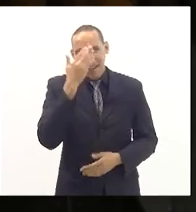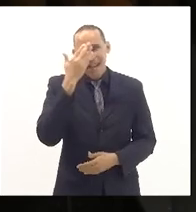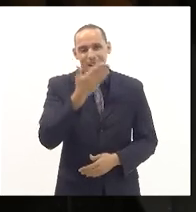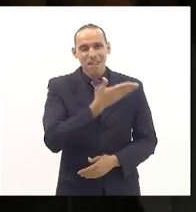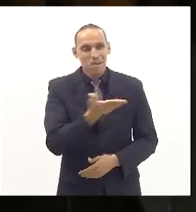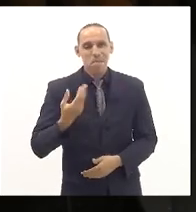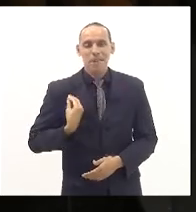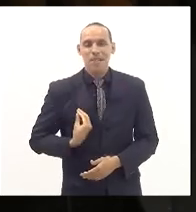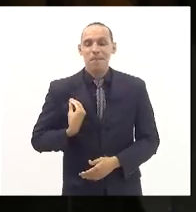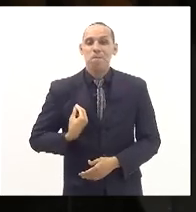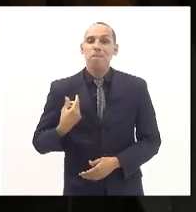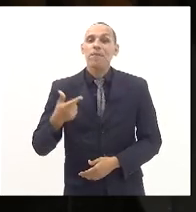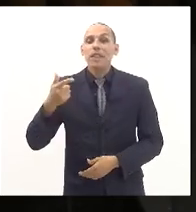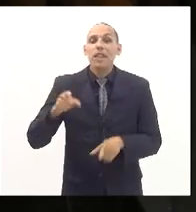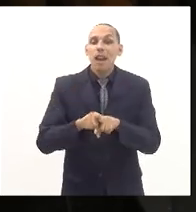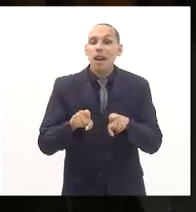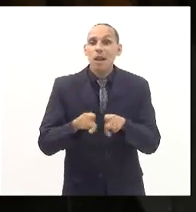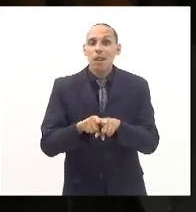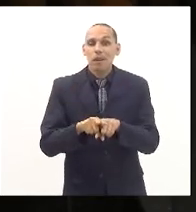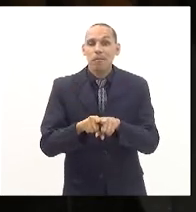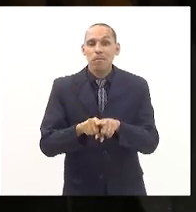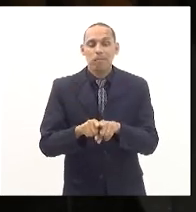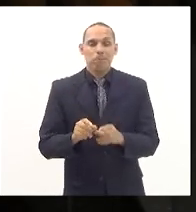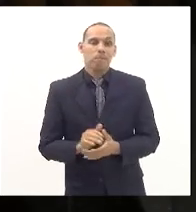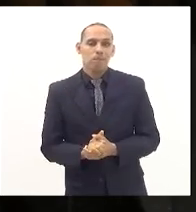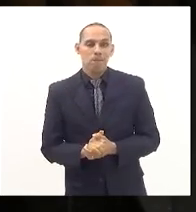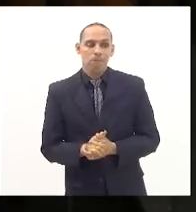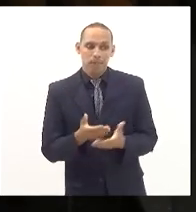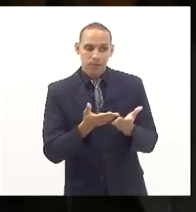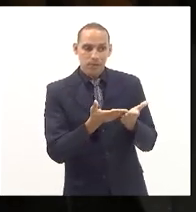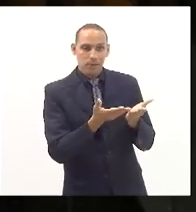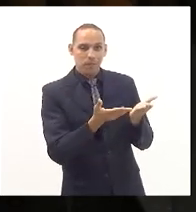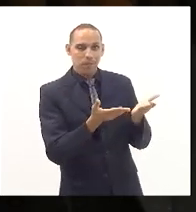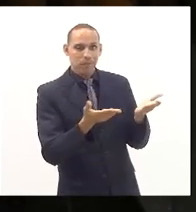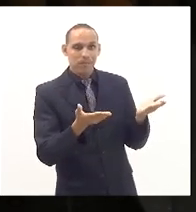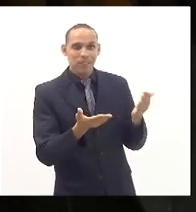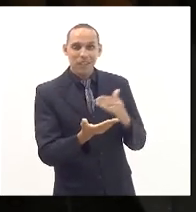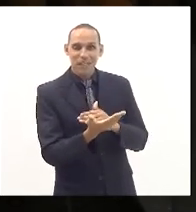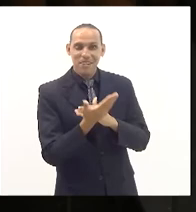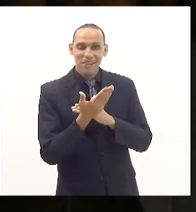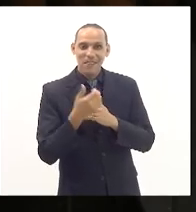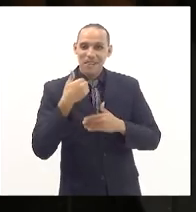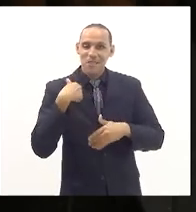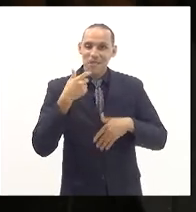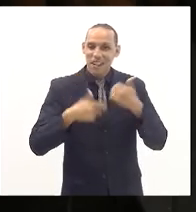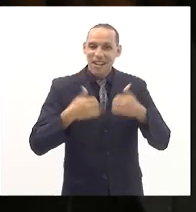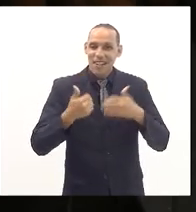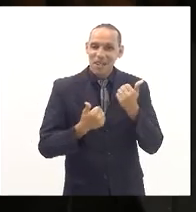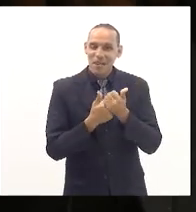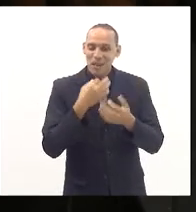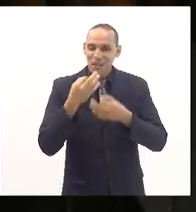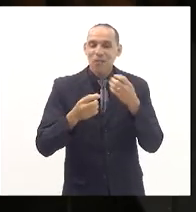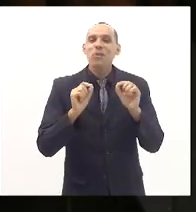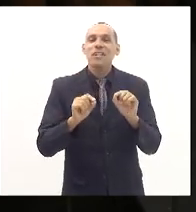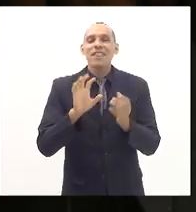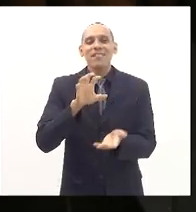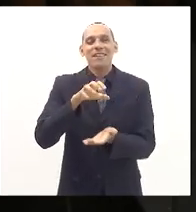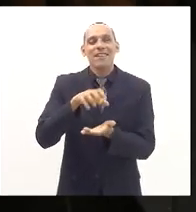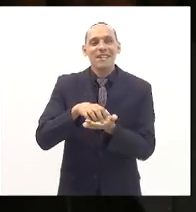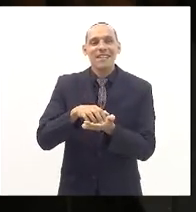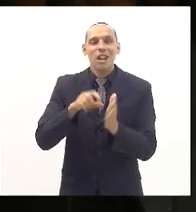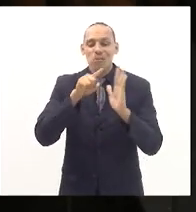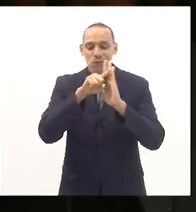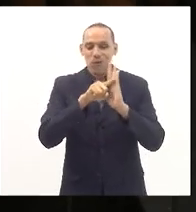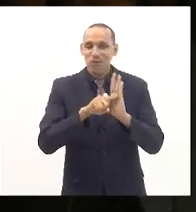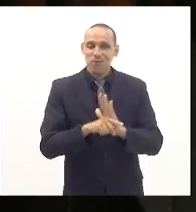e também não poderia de deixar de mencionar e aqui é um agrupamento que facilita a sustentação oral a central de enquete que está em